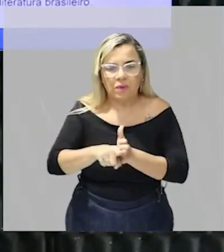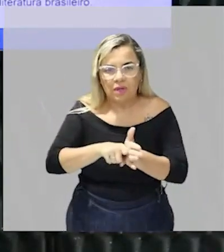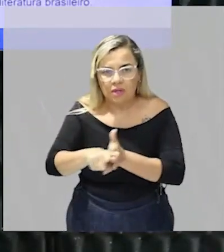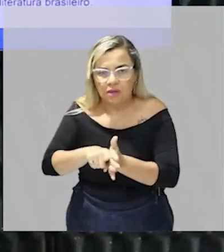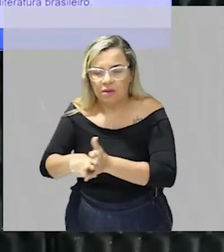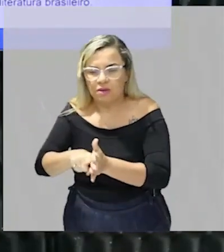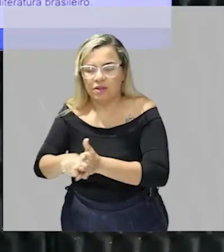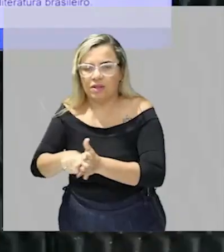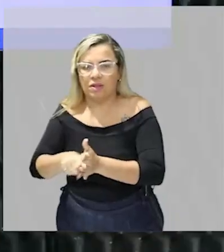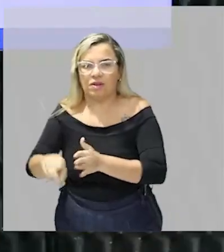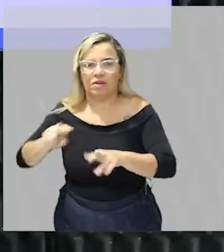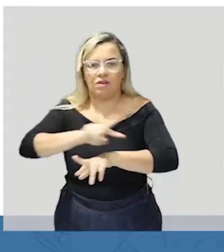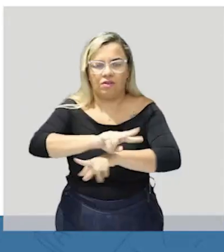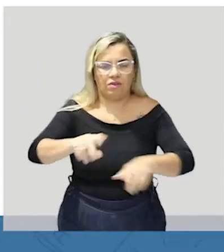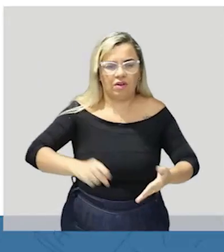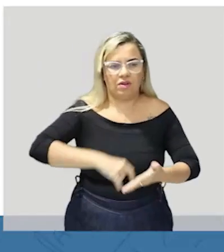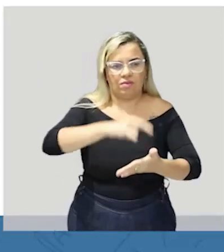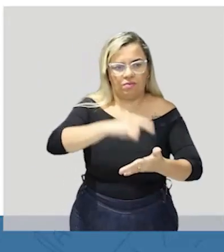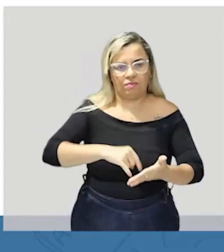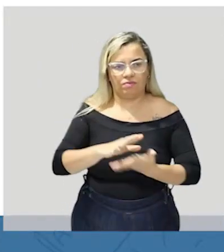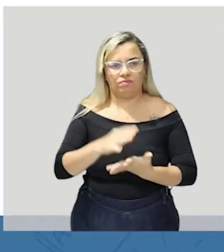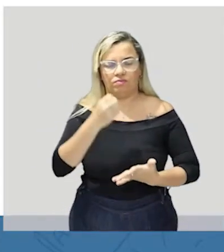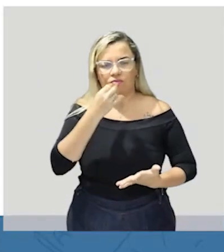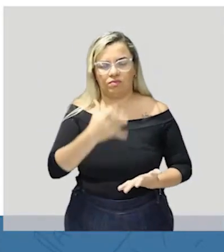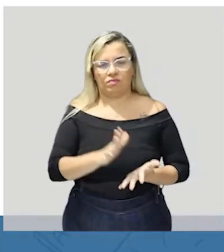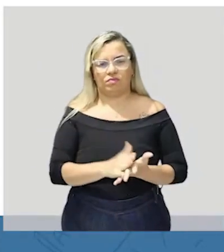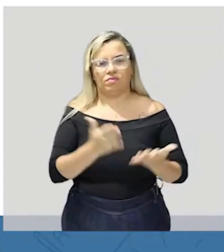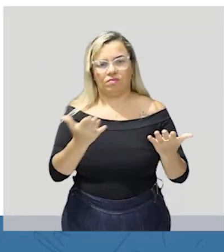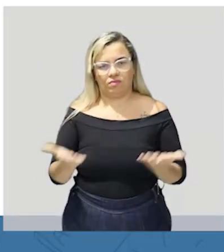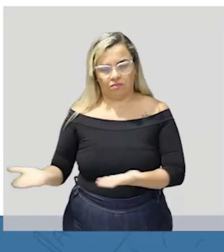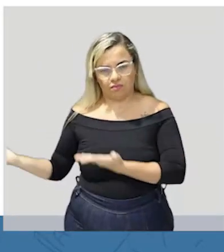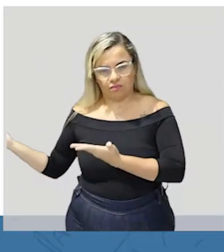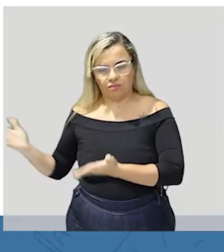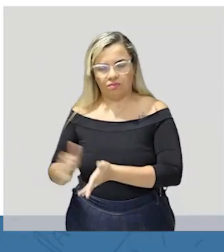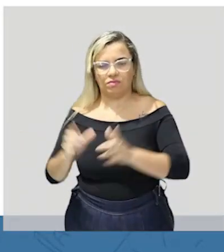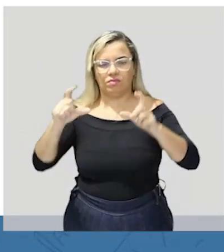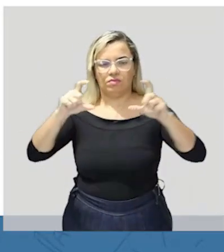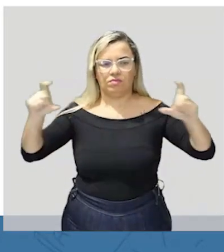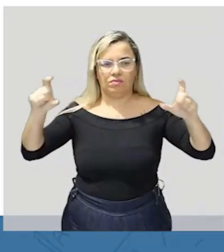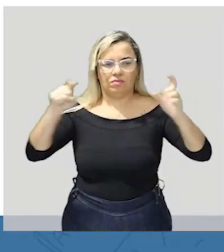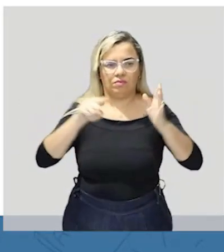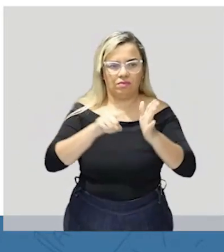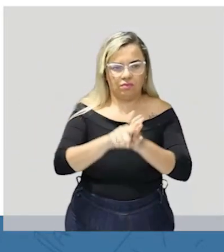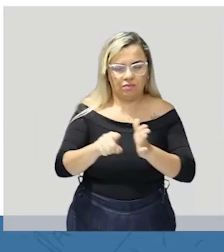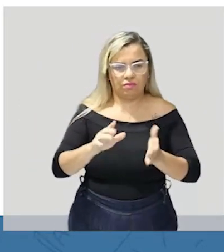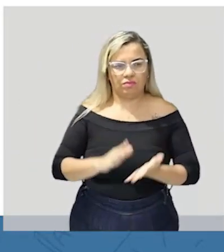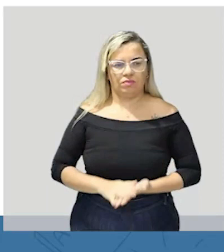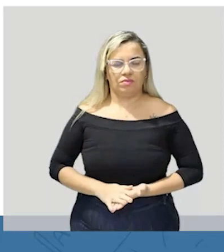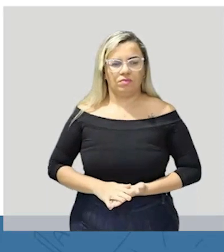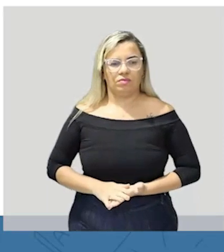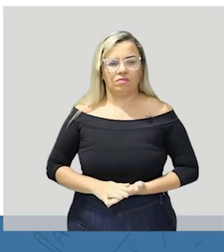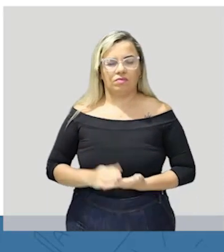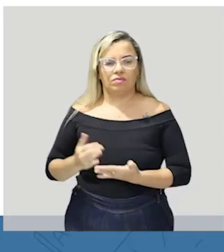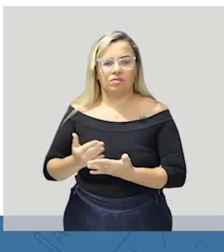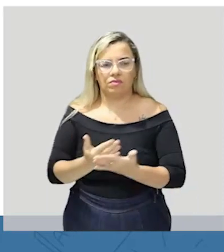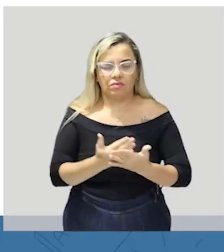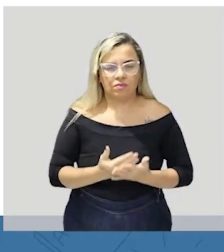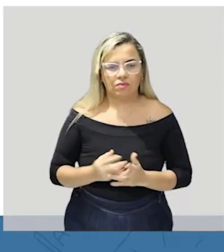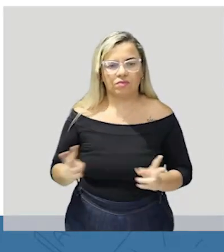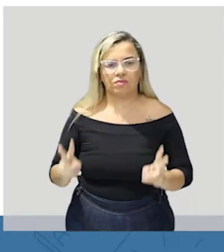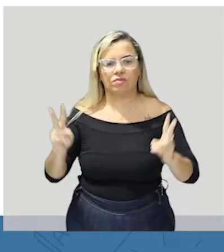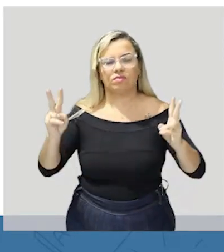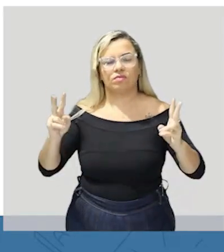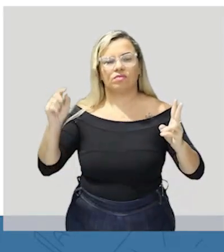documentos. Muito bem. Aí lá vem o comando da questão. As fontes valorizadas